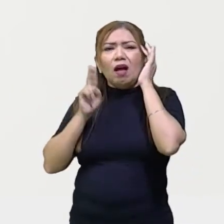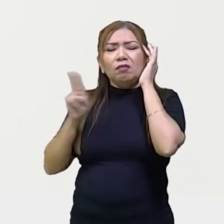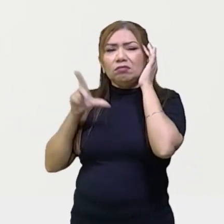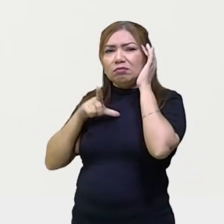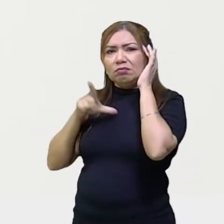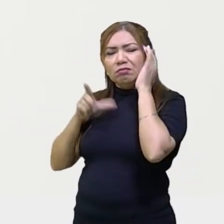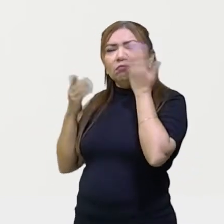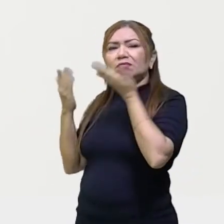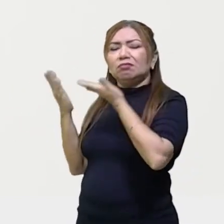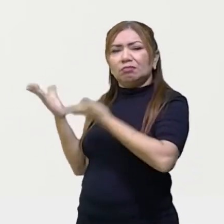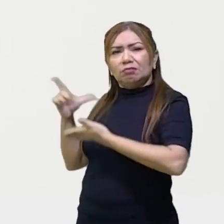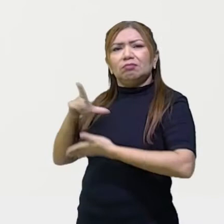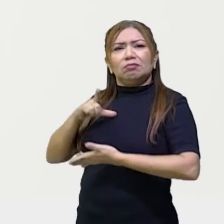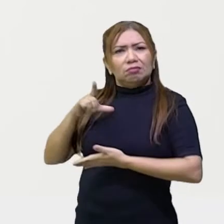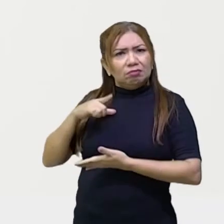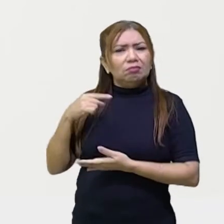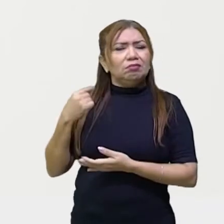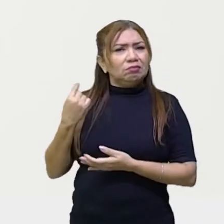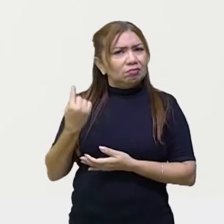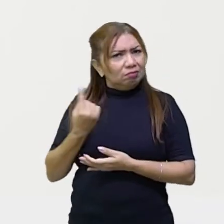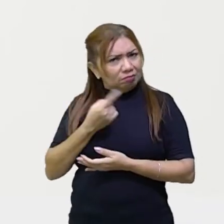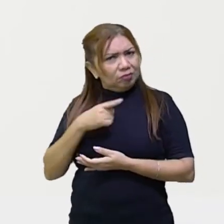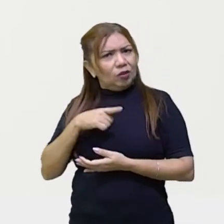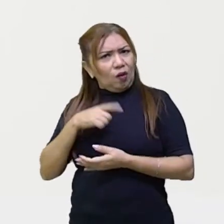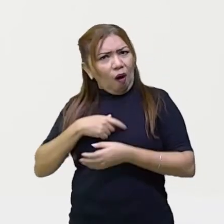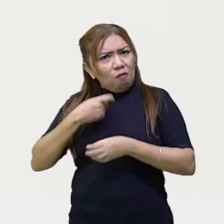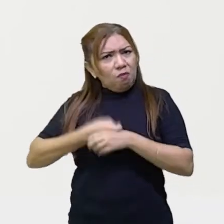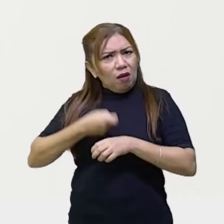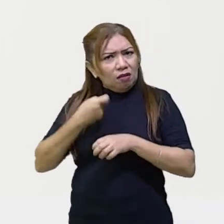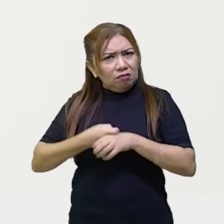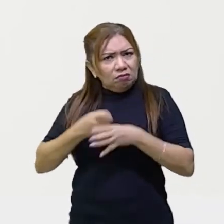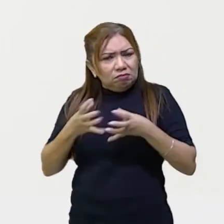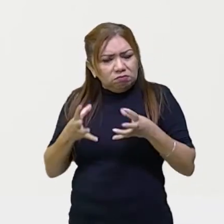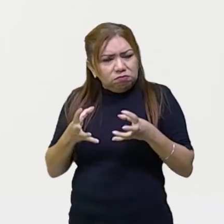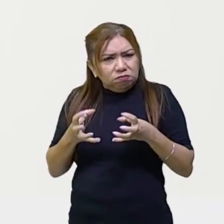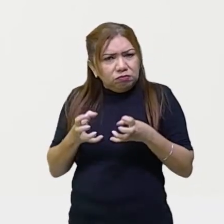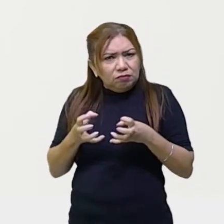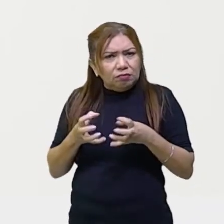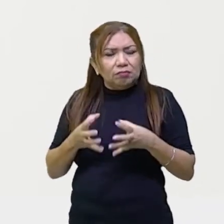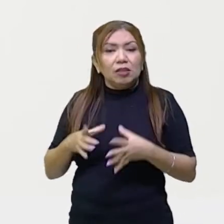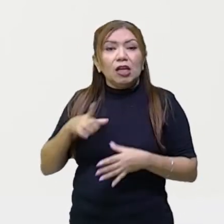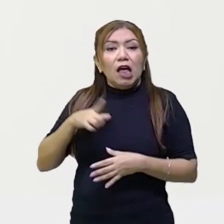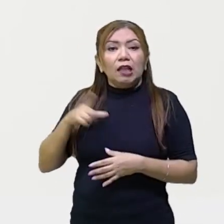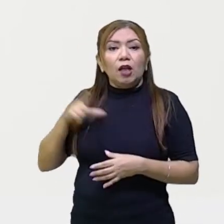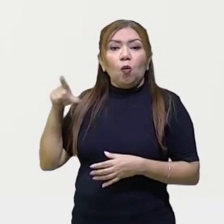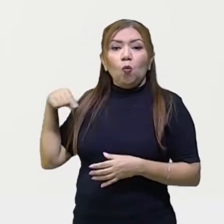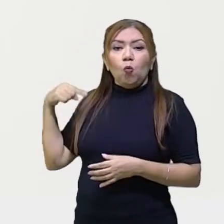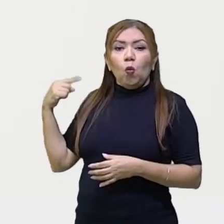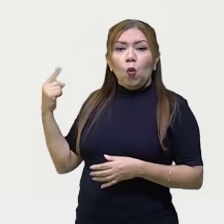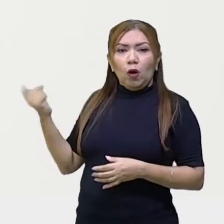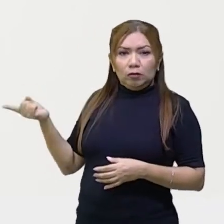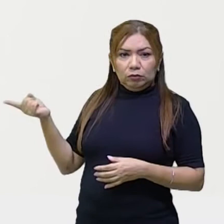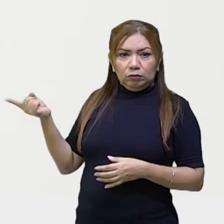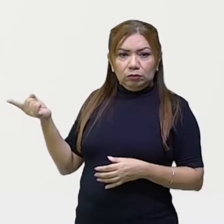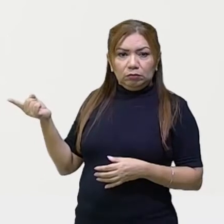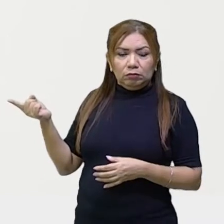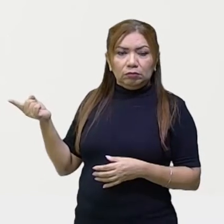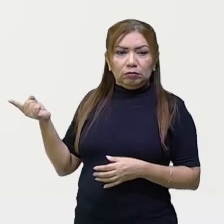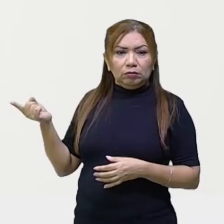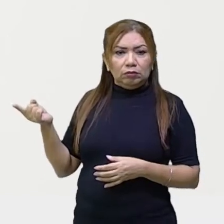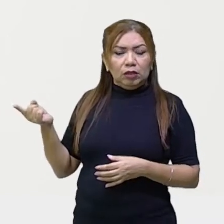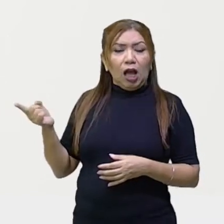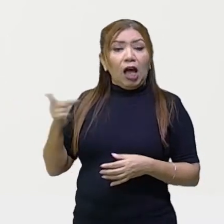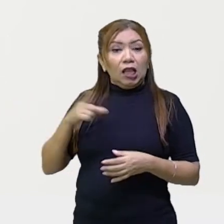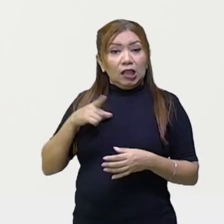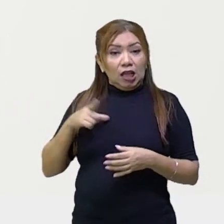e os nossos sólidos eu tenho também Prisma pentagonal penta porque